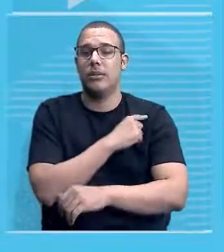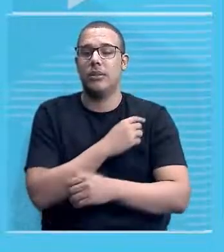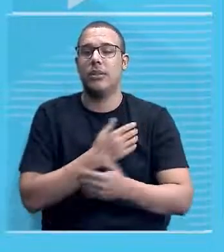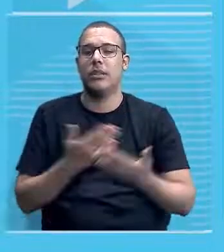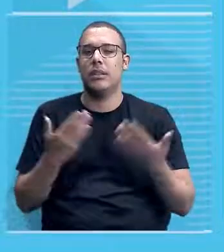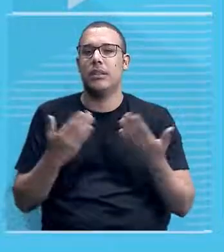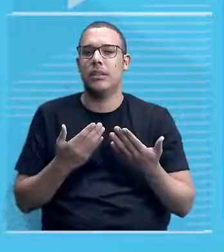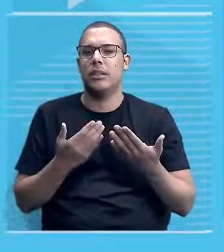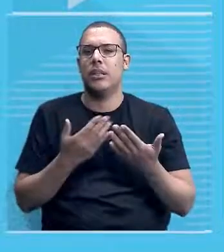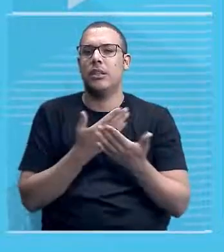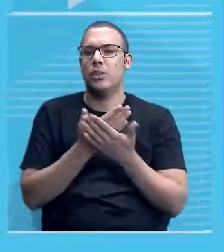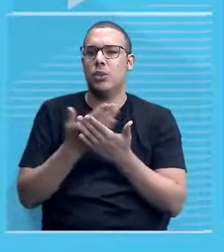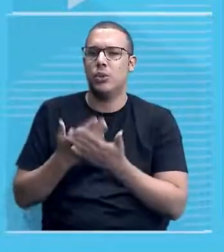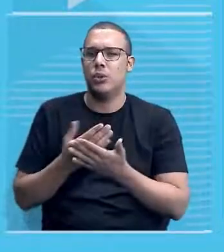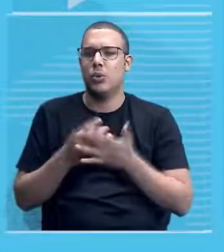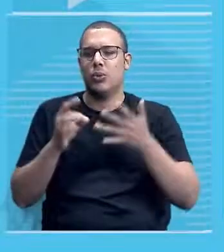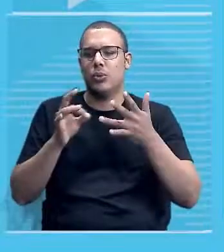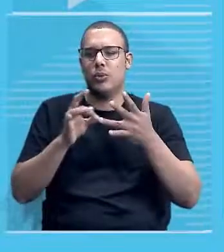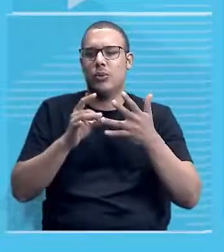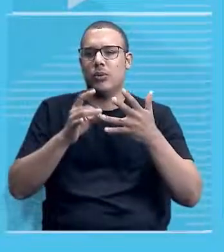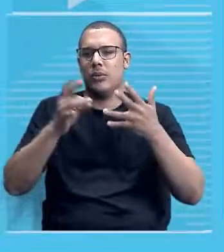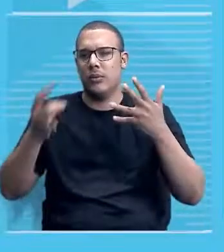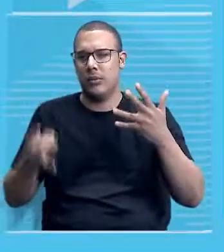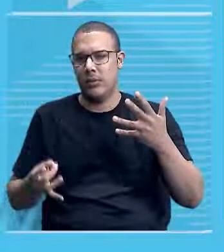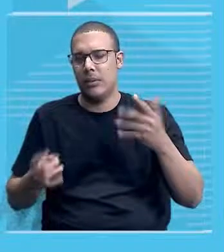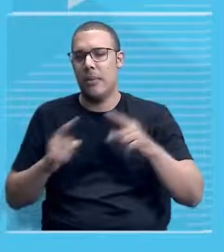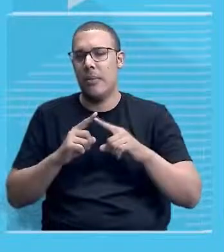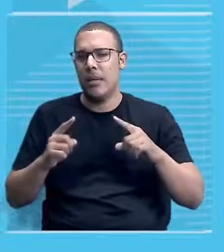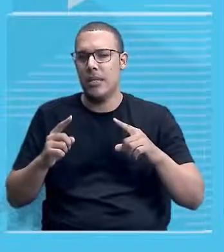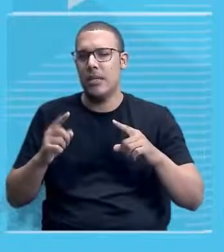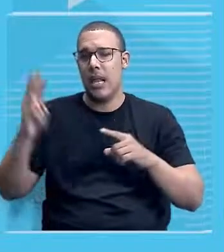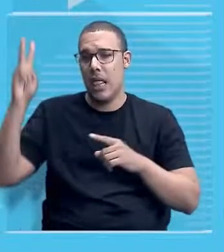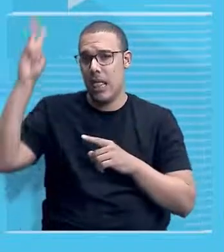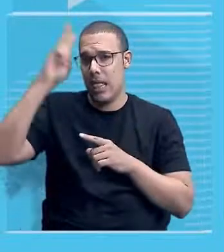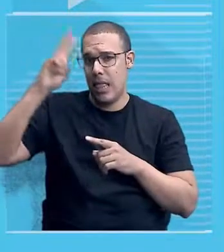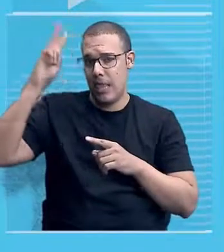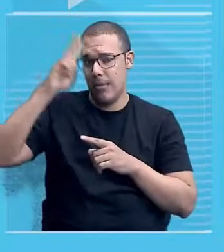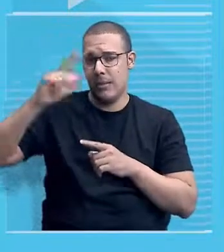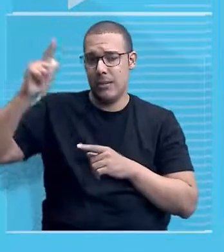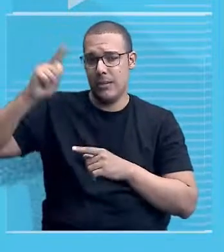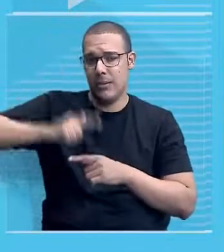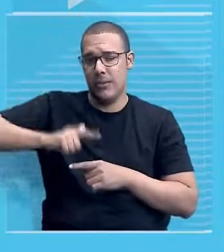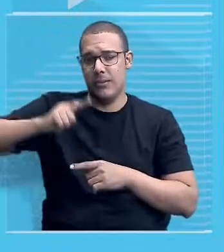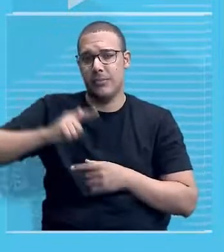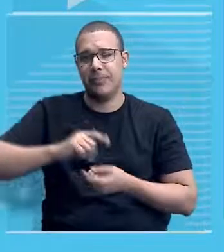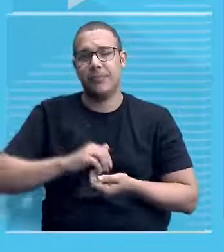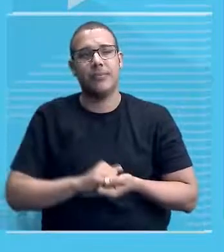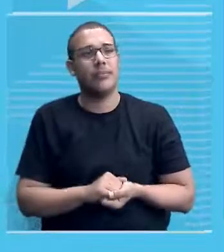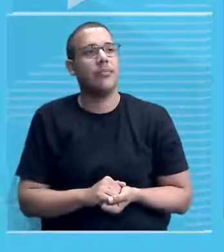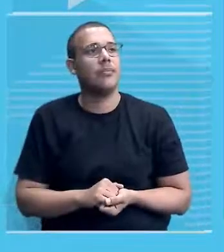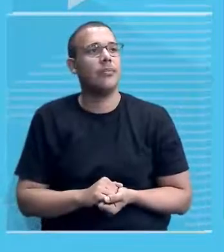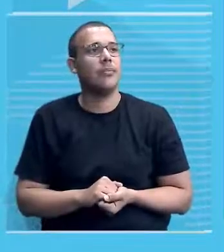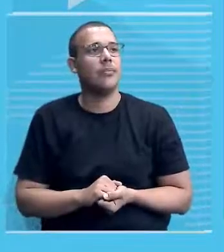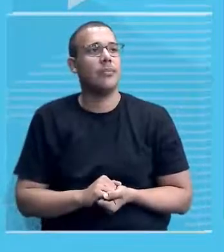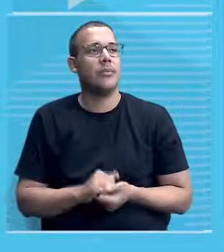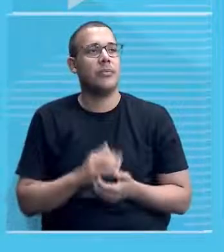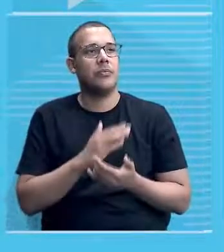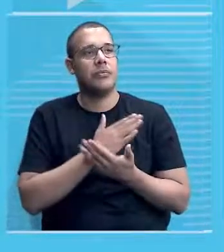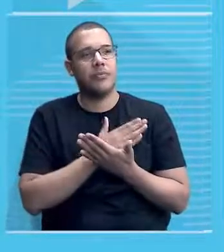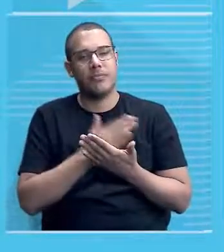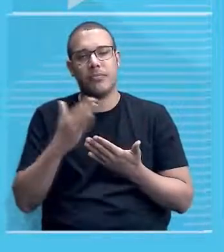arcadismo mas a gente faz um remember lembra direitinho vamos puxar o alto